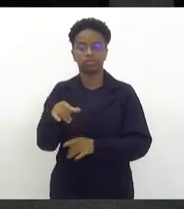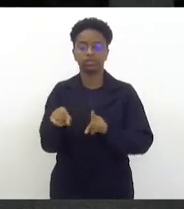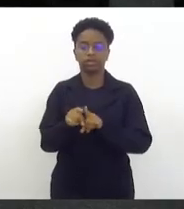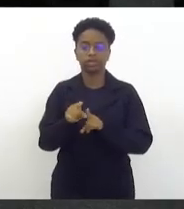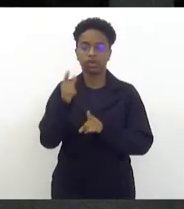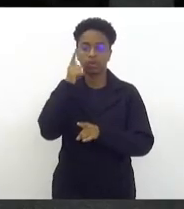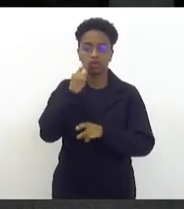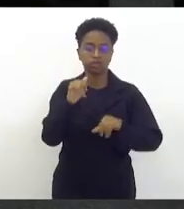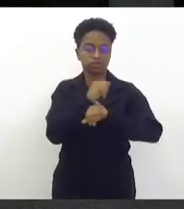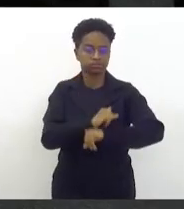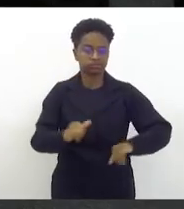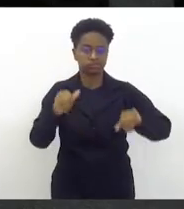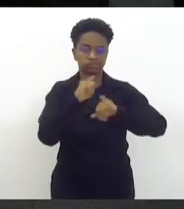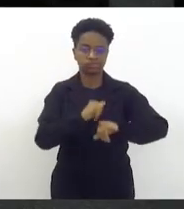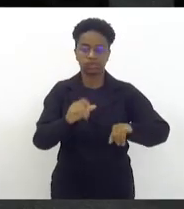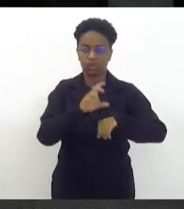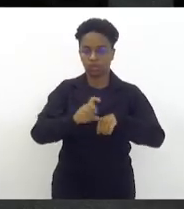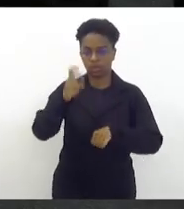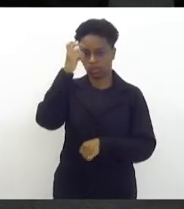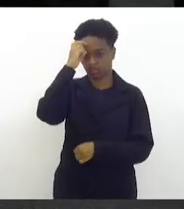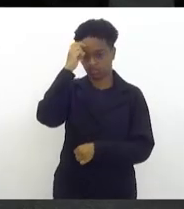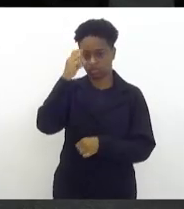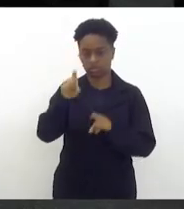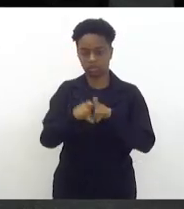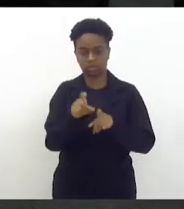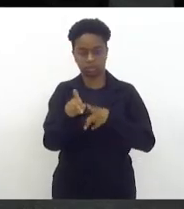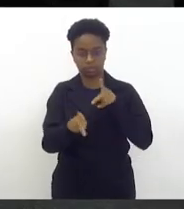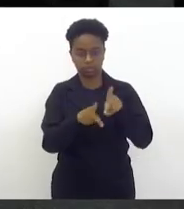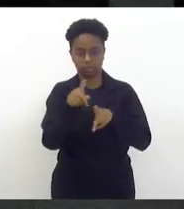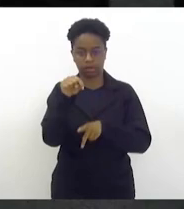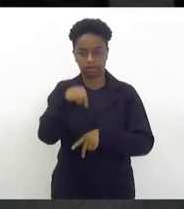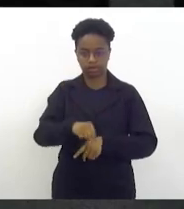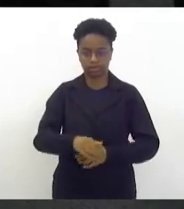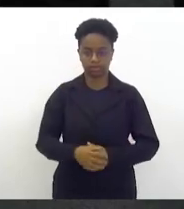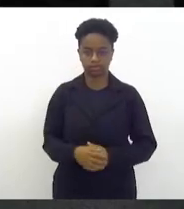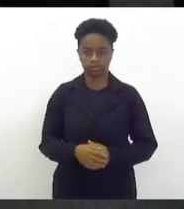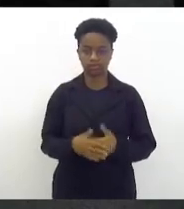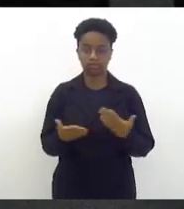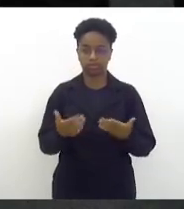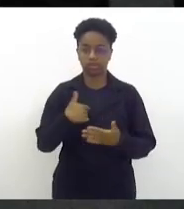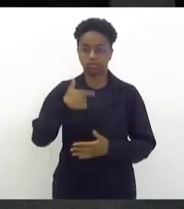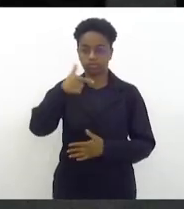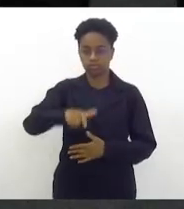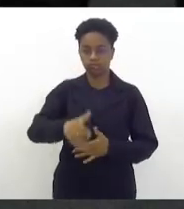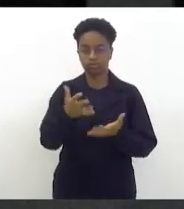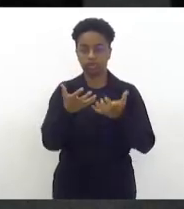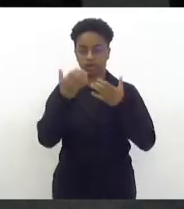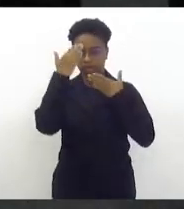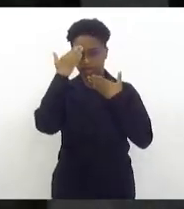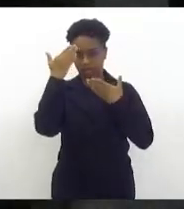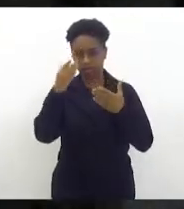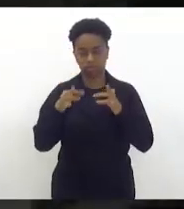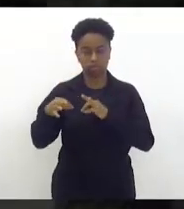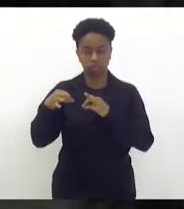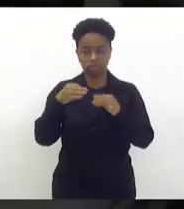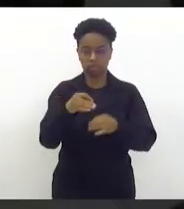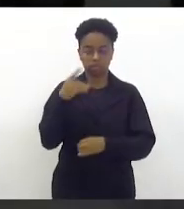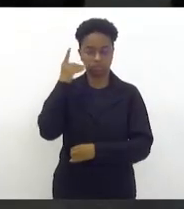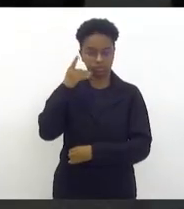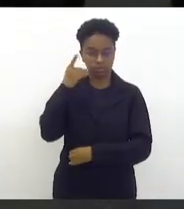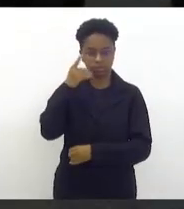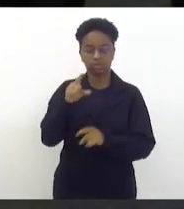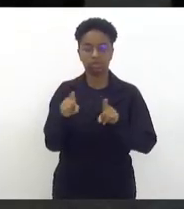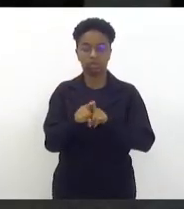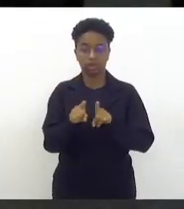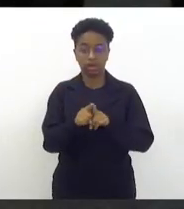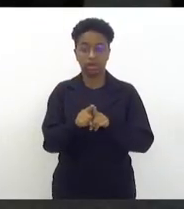as manifestações culturais e populares do nosso povo. Eu quero mais uma vez agradecer a todos os parlamentares, até